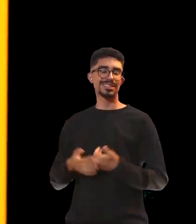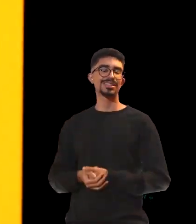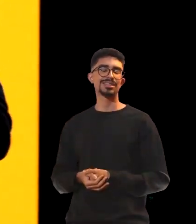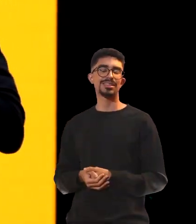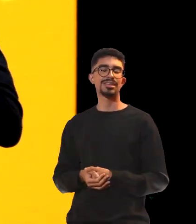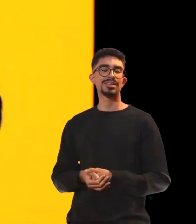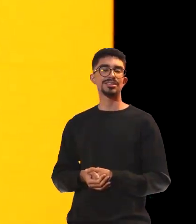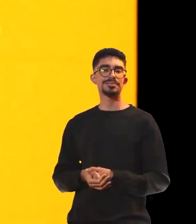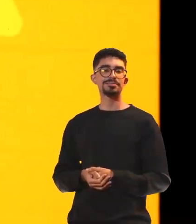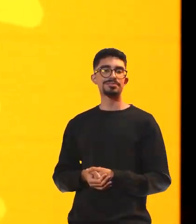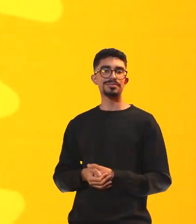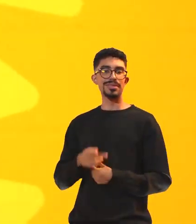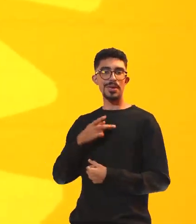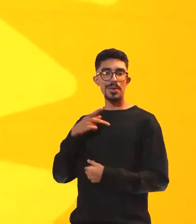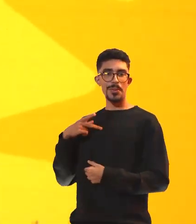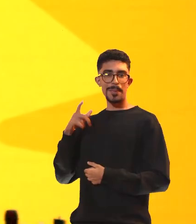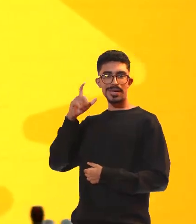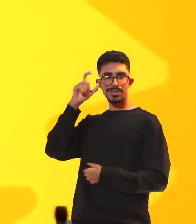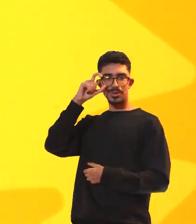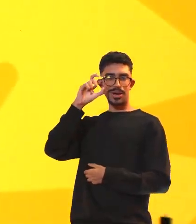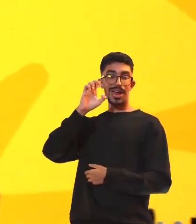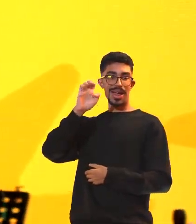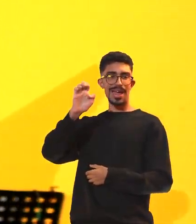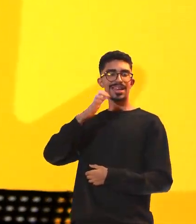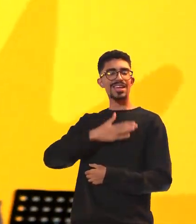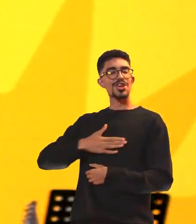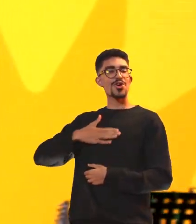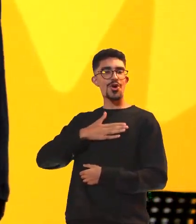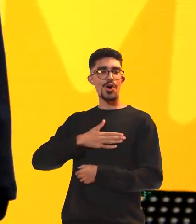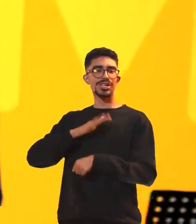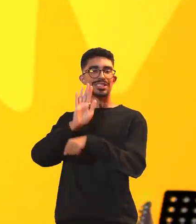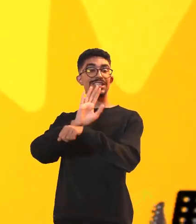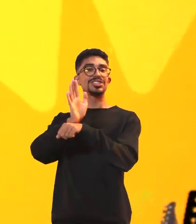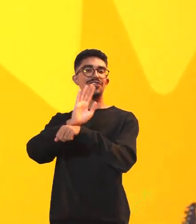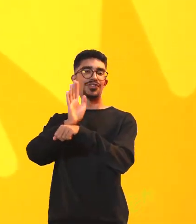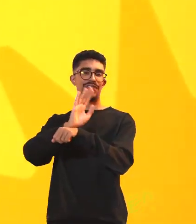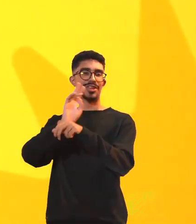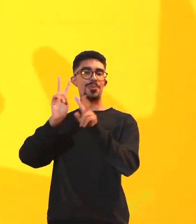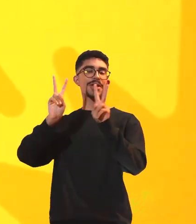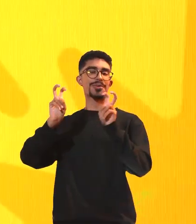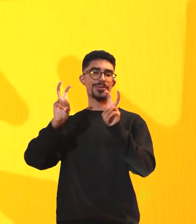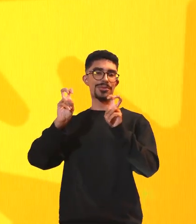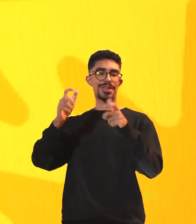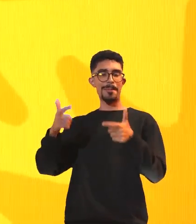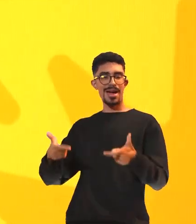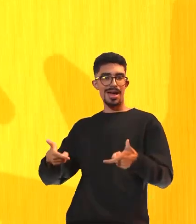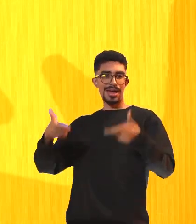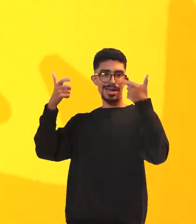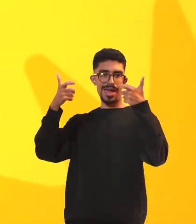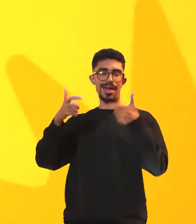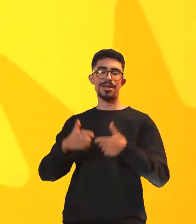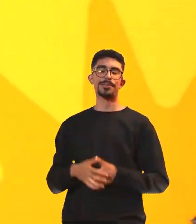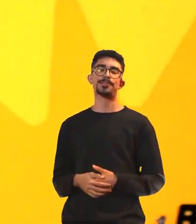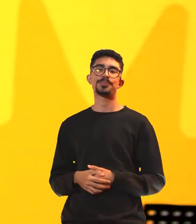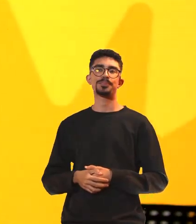Eu gosto muito de filme de guerra, né? E tem um clássico dos filmes de guerra que eu gosto demais, que é O Resgate do Soldado